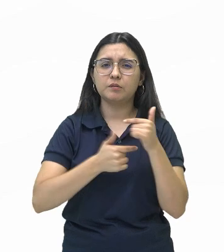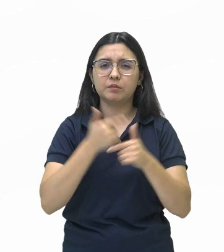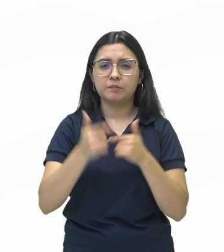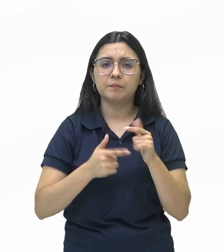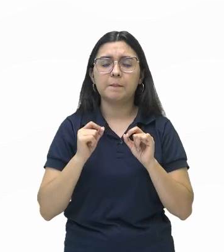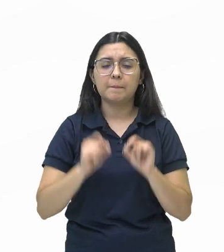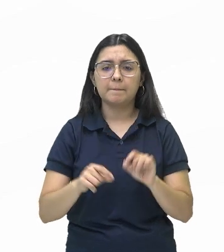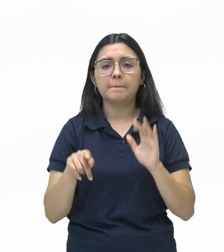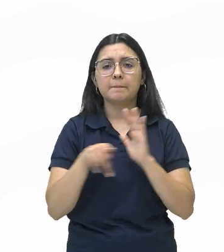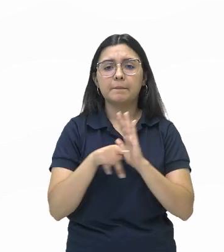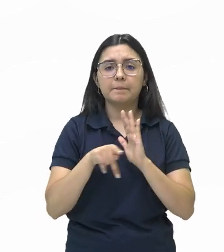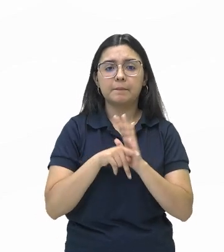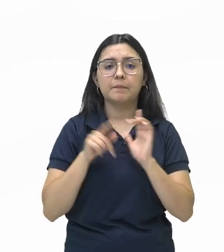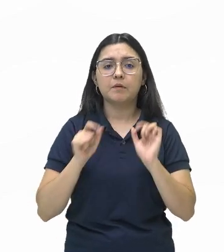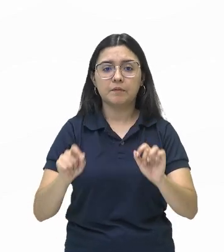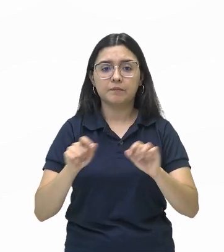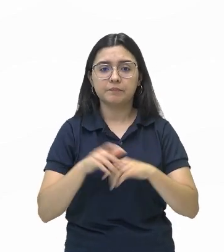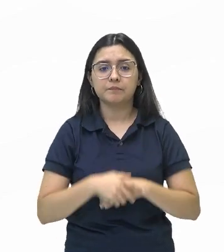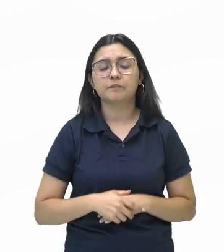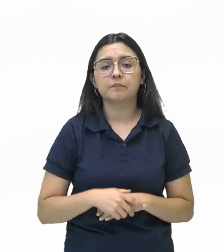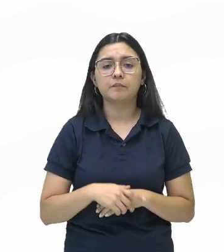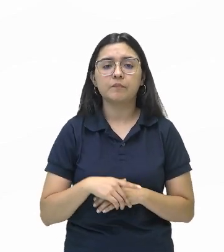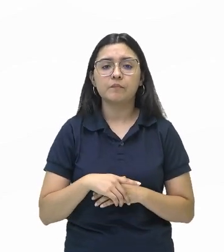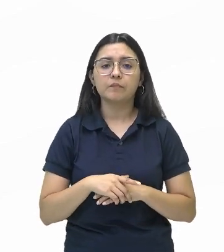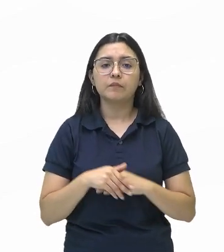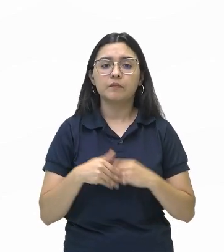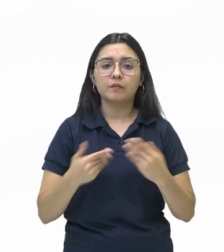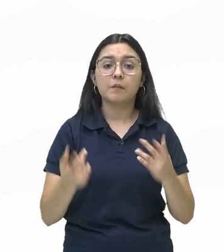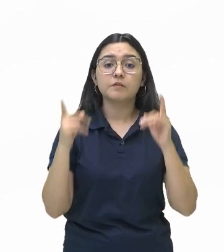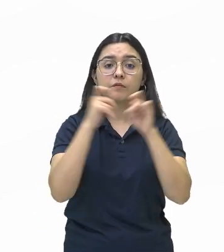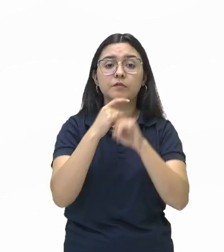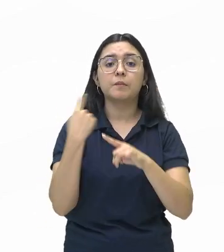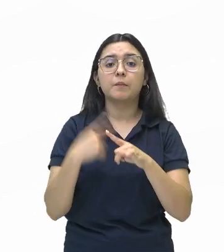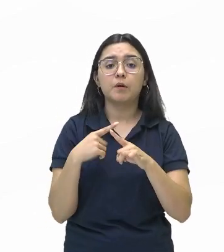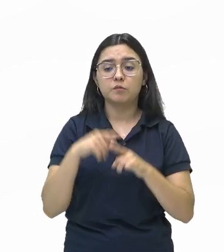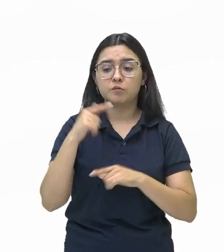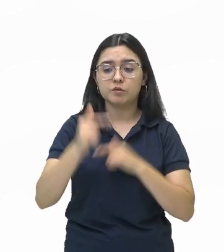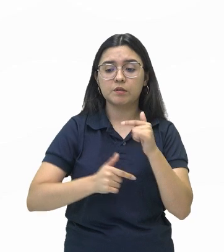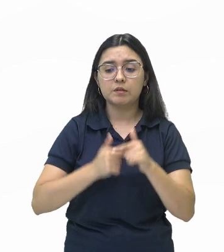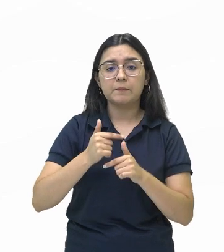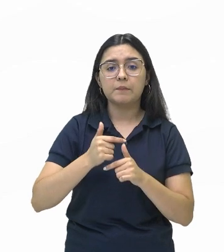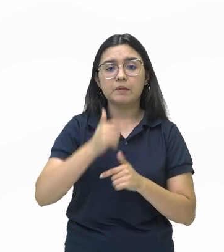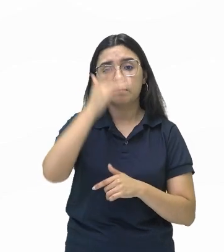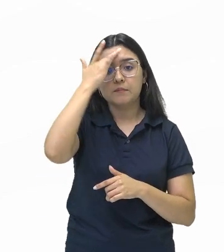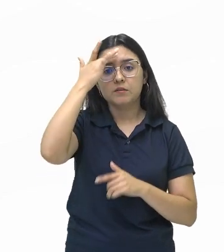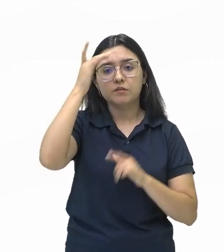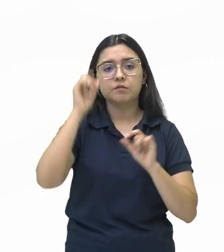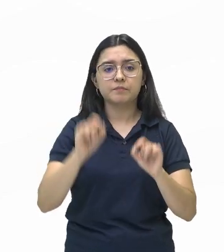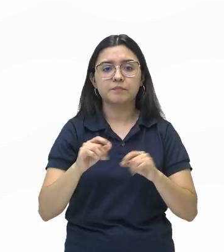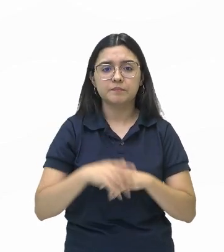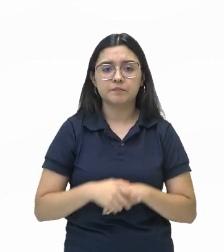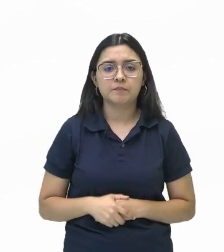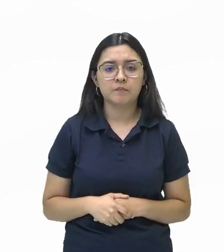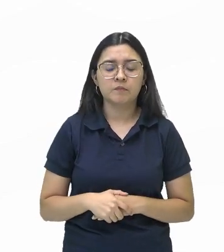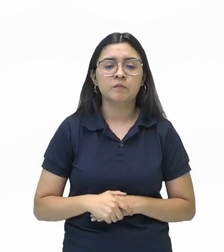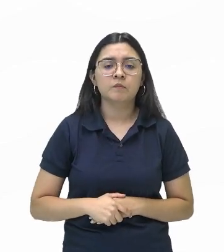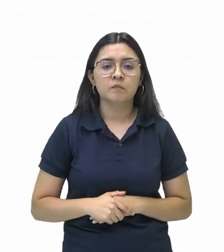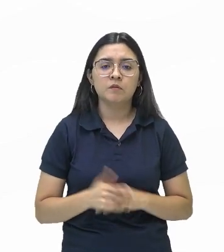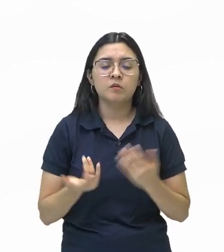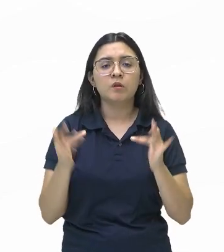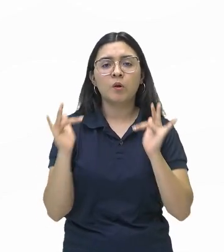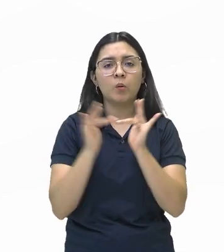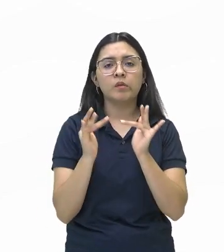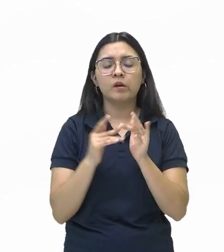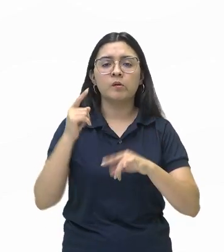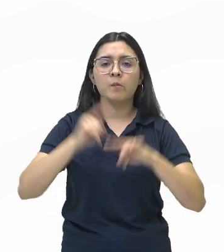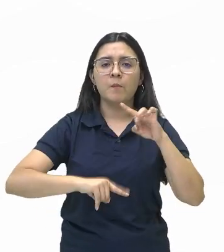ele é mais fragmentado, portanto, os trabalhadores estão mais distantes tanto do